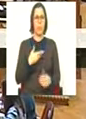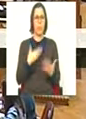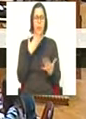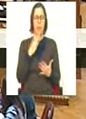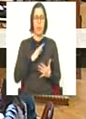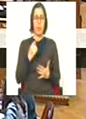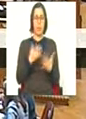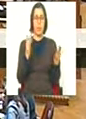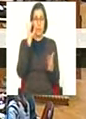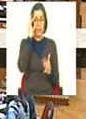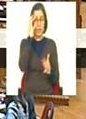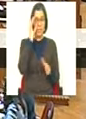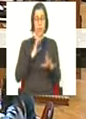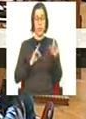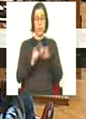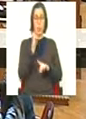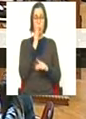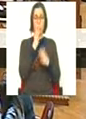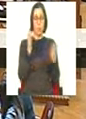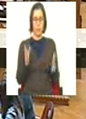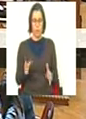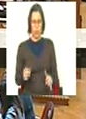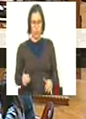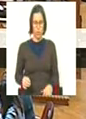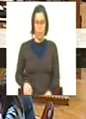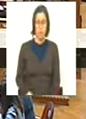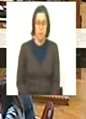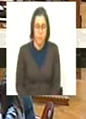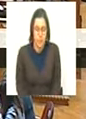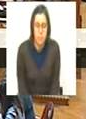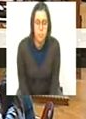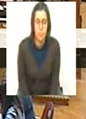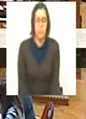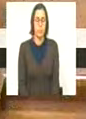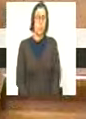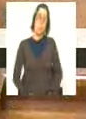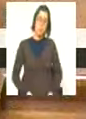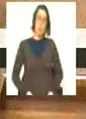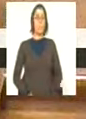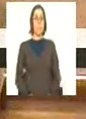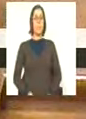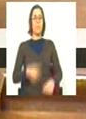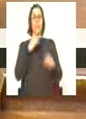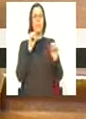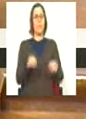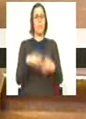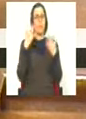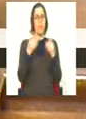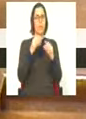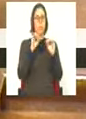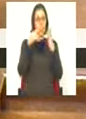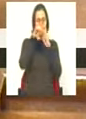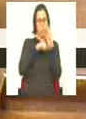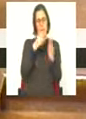Obrigado, Sr. Presidente, senhoras e senhores deputados. Este é o momento adequado para denunciar os princípios, a